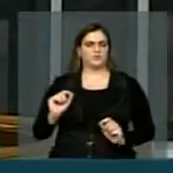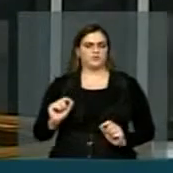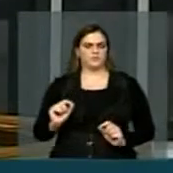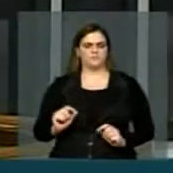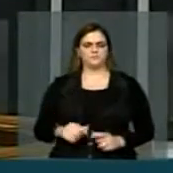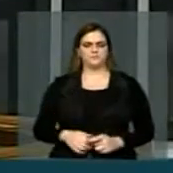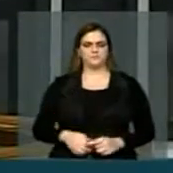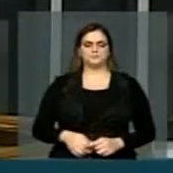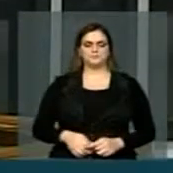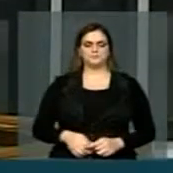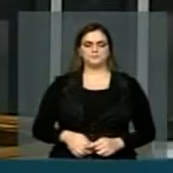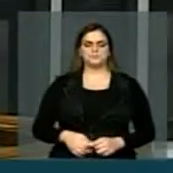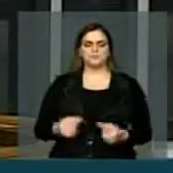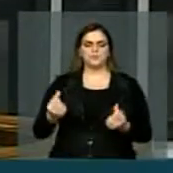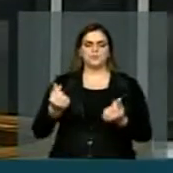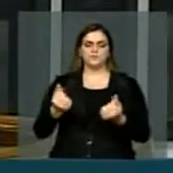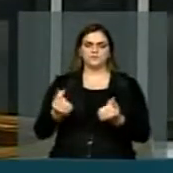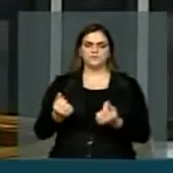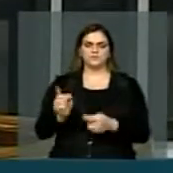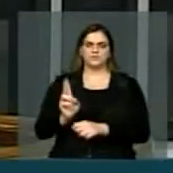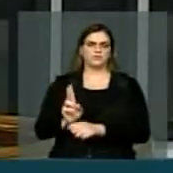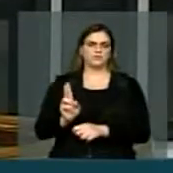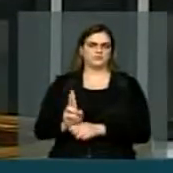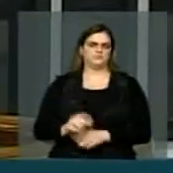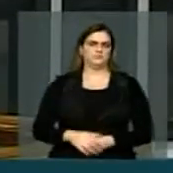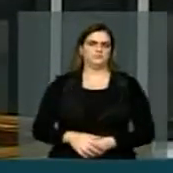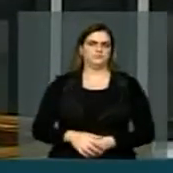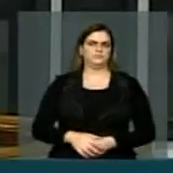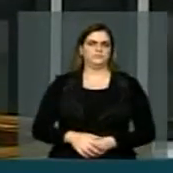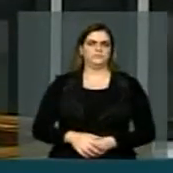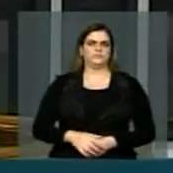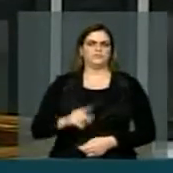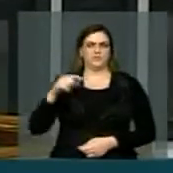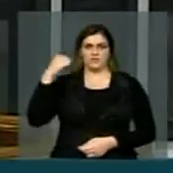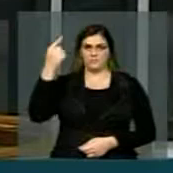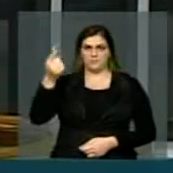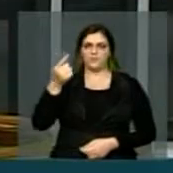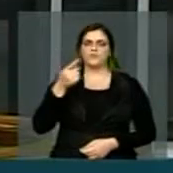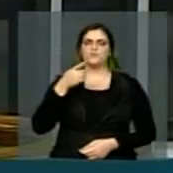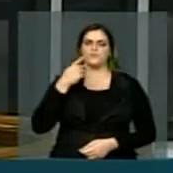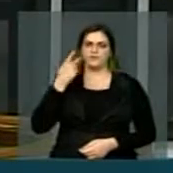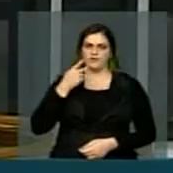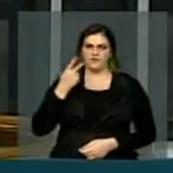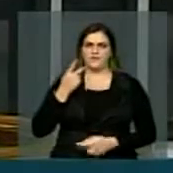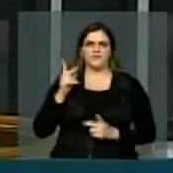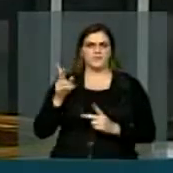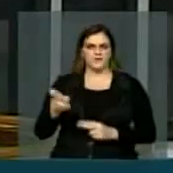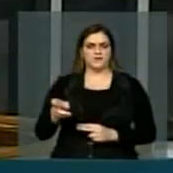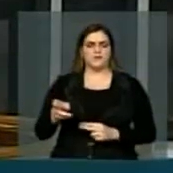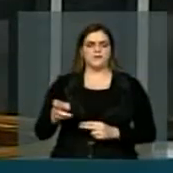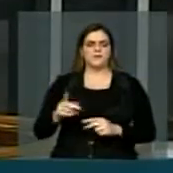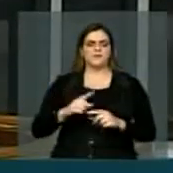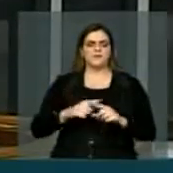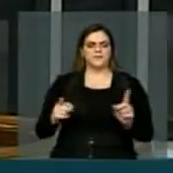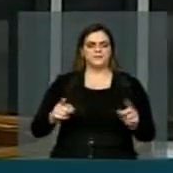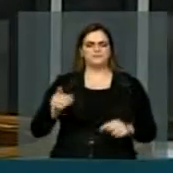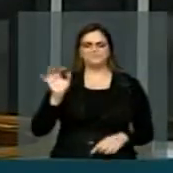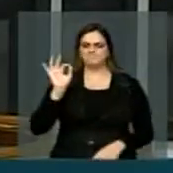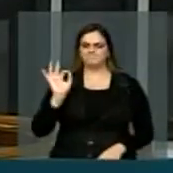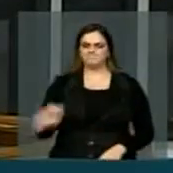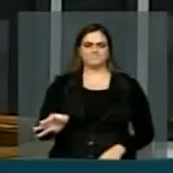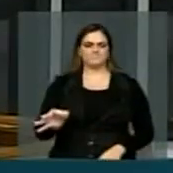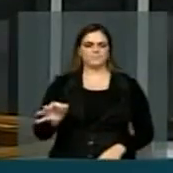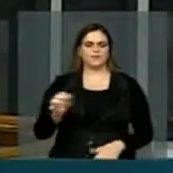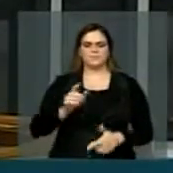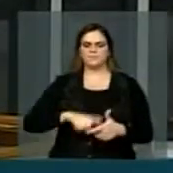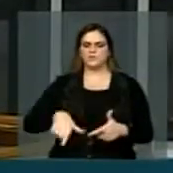exatamente do financiamento, que eu abordarei logo em breve aqui na minha fala, mas que com certeza é um dos